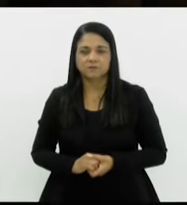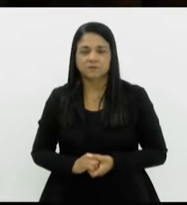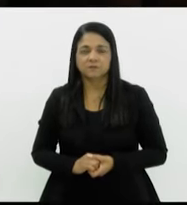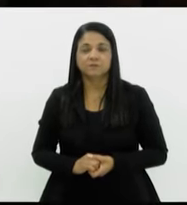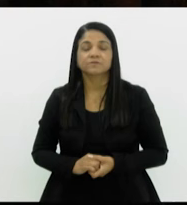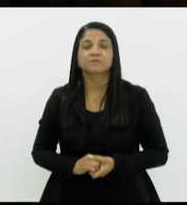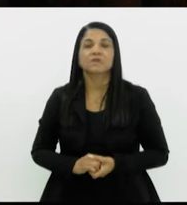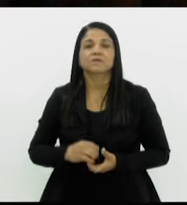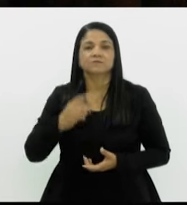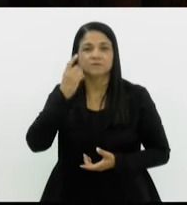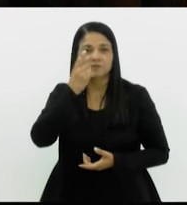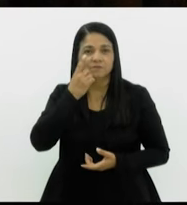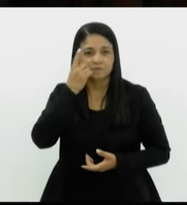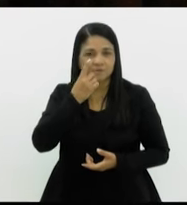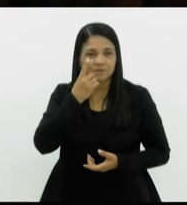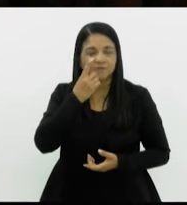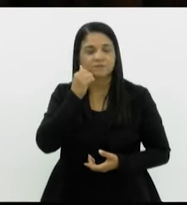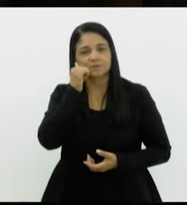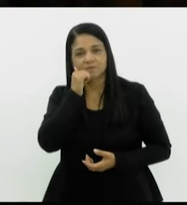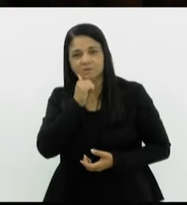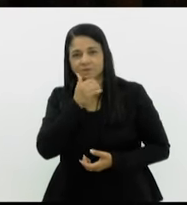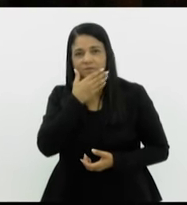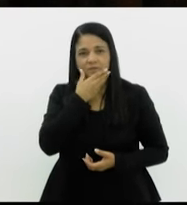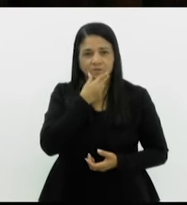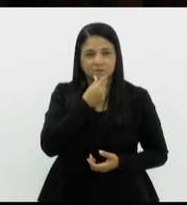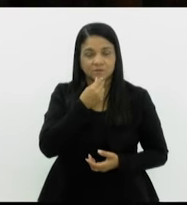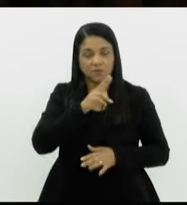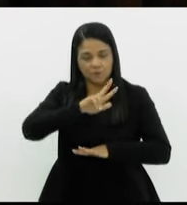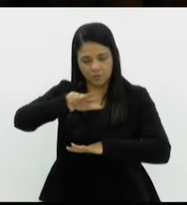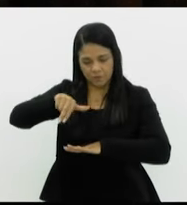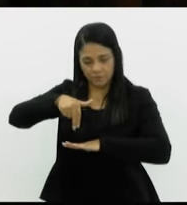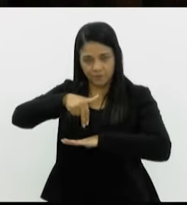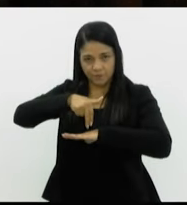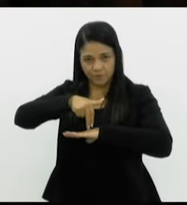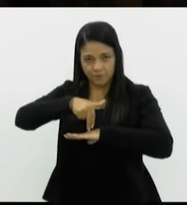Senhora deputada, senhores deputados, venho aqui à tribuna